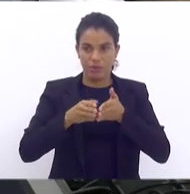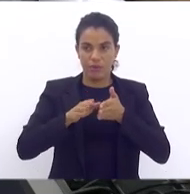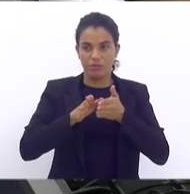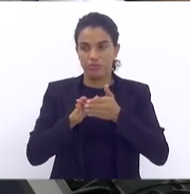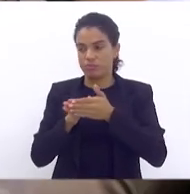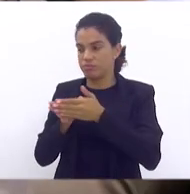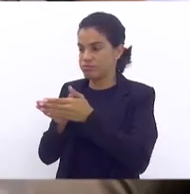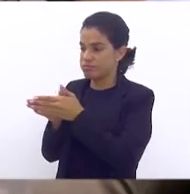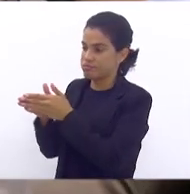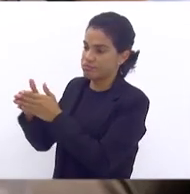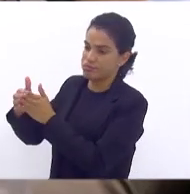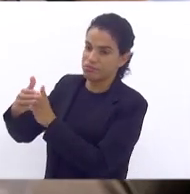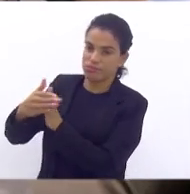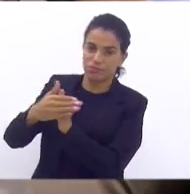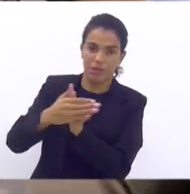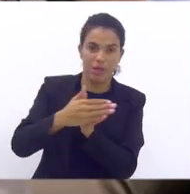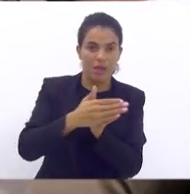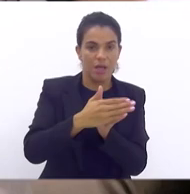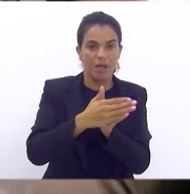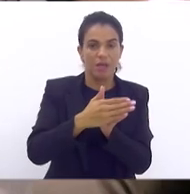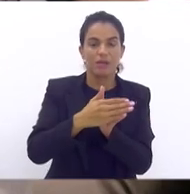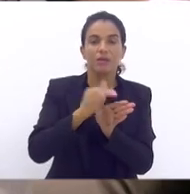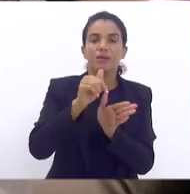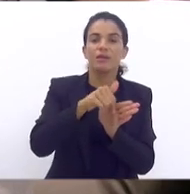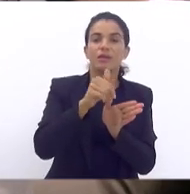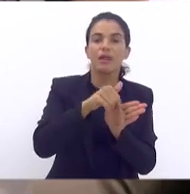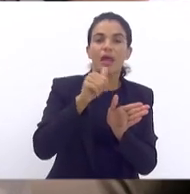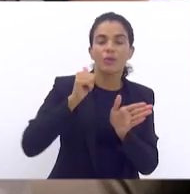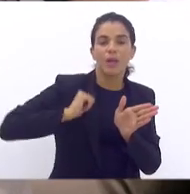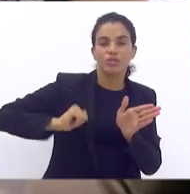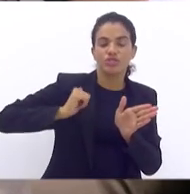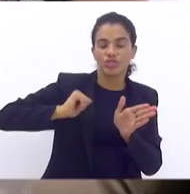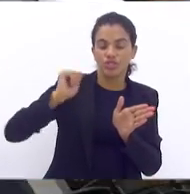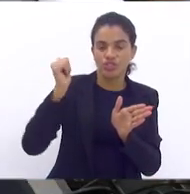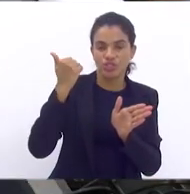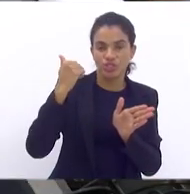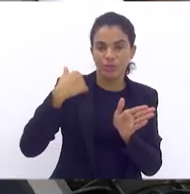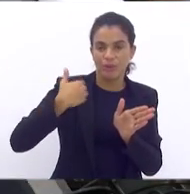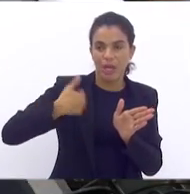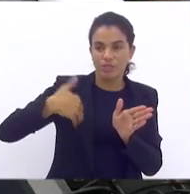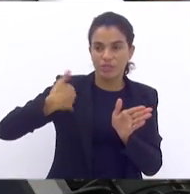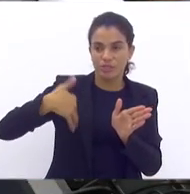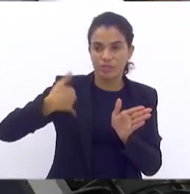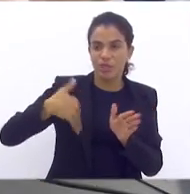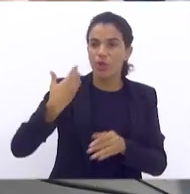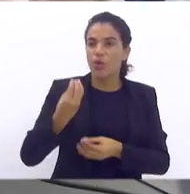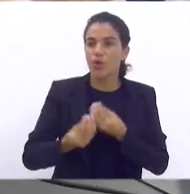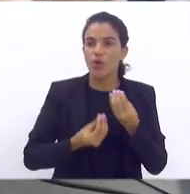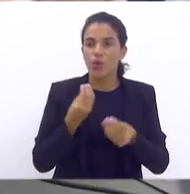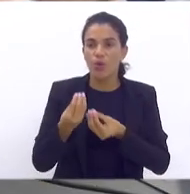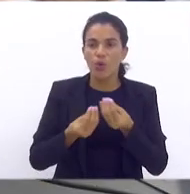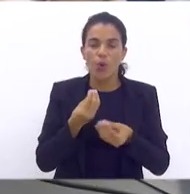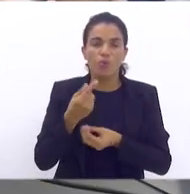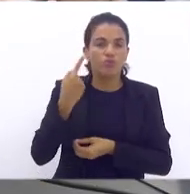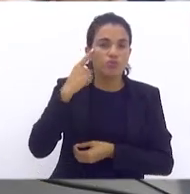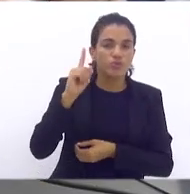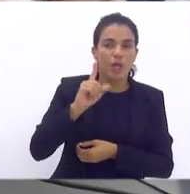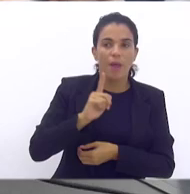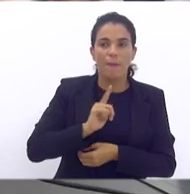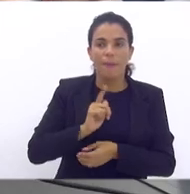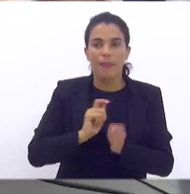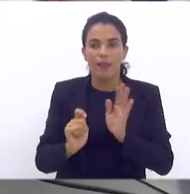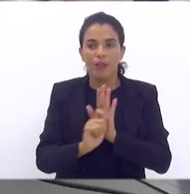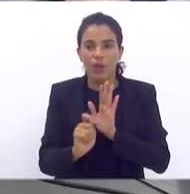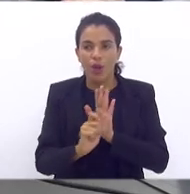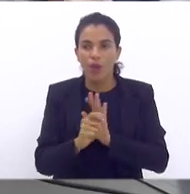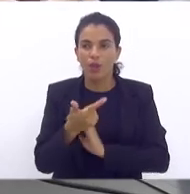ali no Cabo Frio e está indo para Buenos Aires. Mas como é que você sabe que é a passagem inocente, que não tem droga lá no meio, que não tem arma